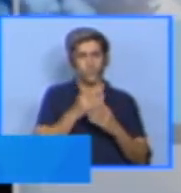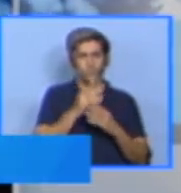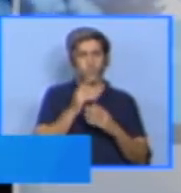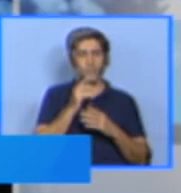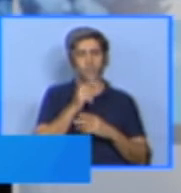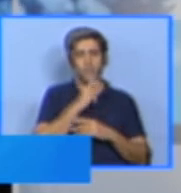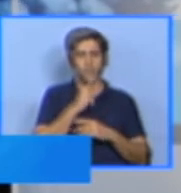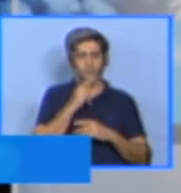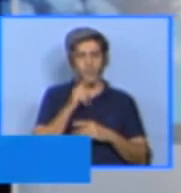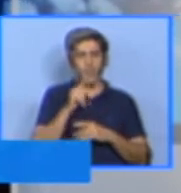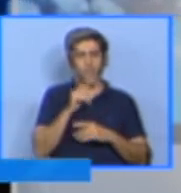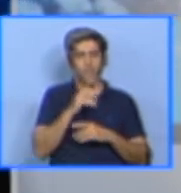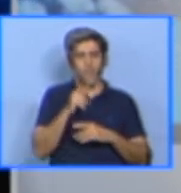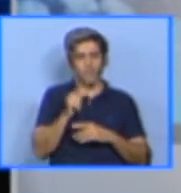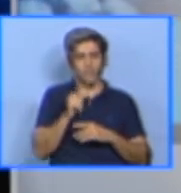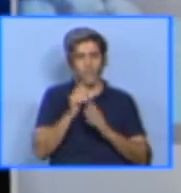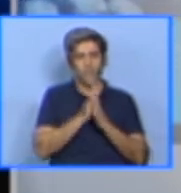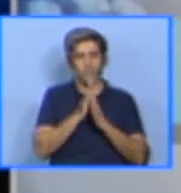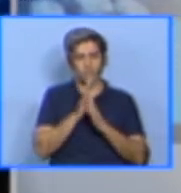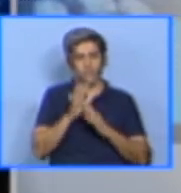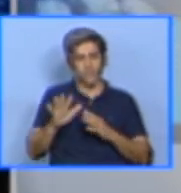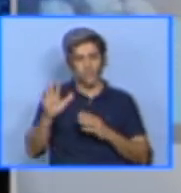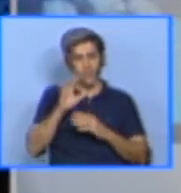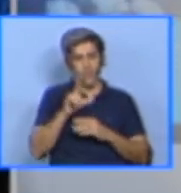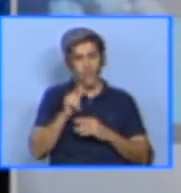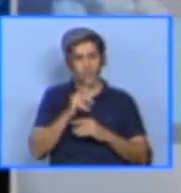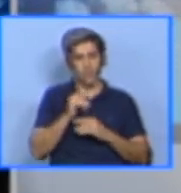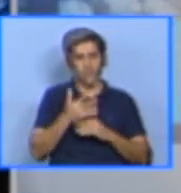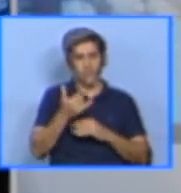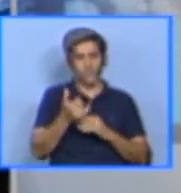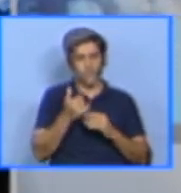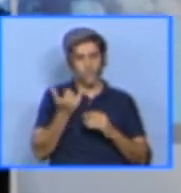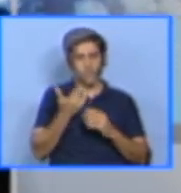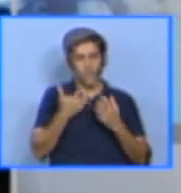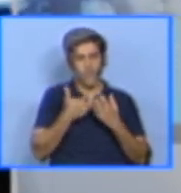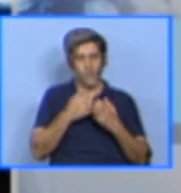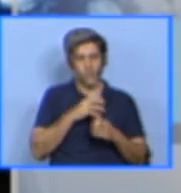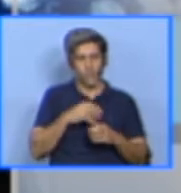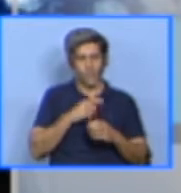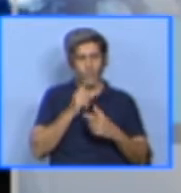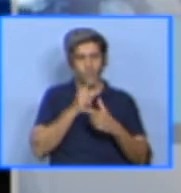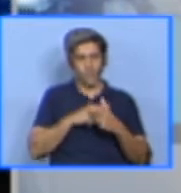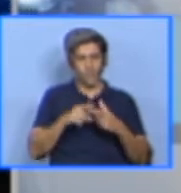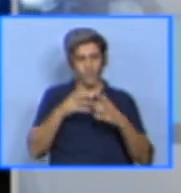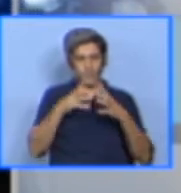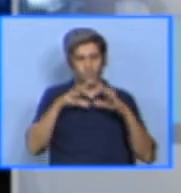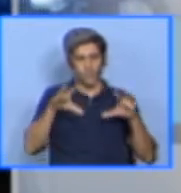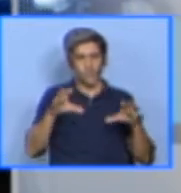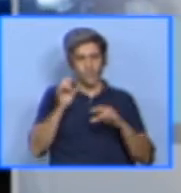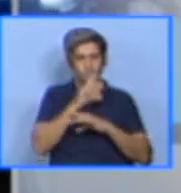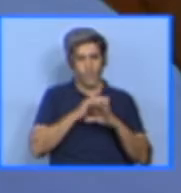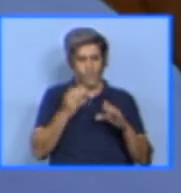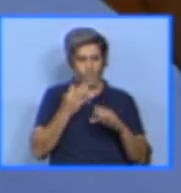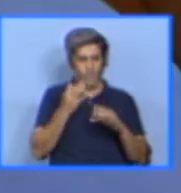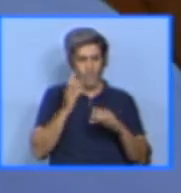Leste. Portanto, este olhar para a Igreja de Leste depois da Segunda Guerra Mundial, com a divisão da Europa em 2 blocos. E, portanto, foi sempre